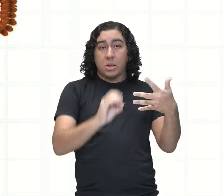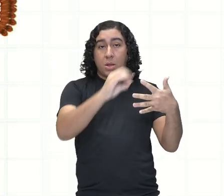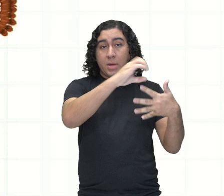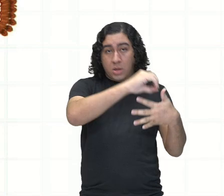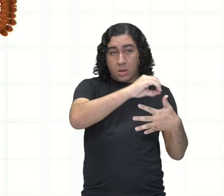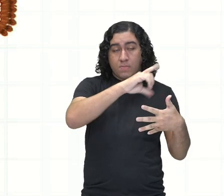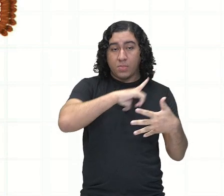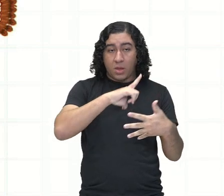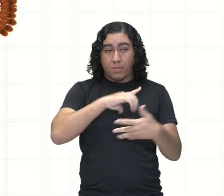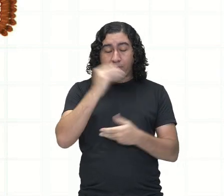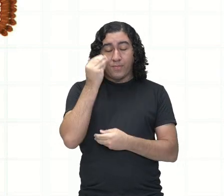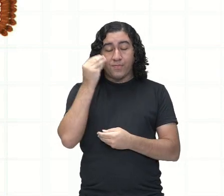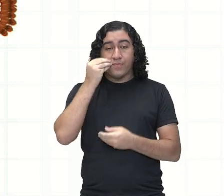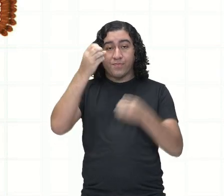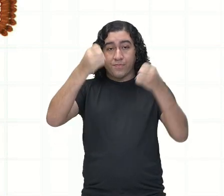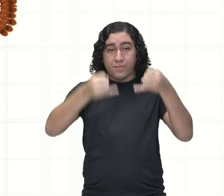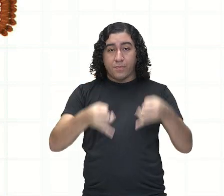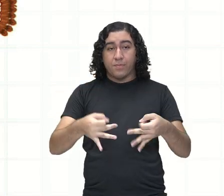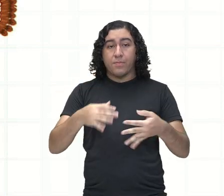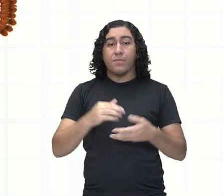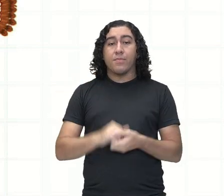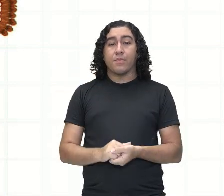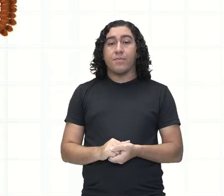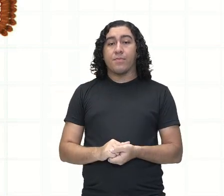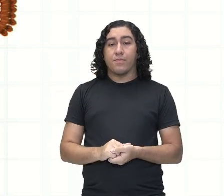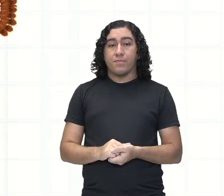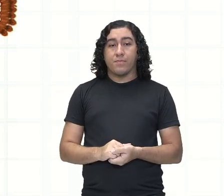alimentar. Ela é de modo